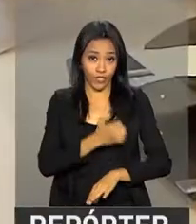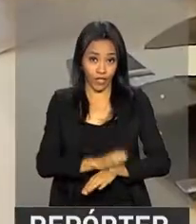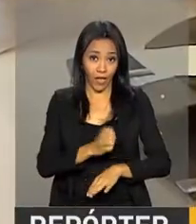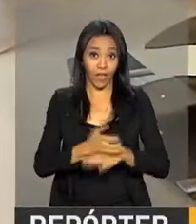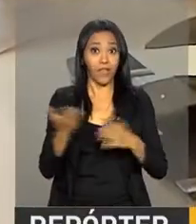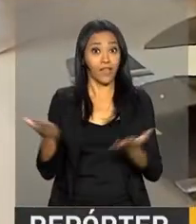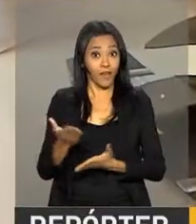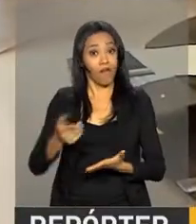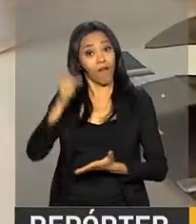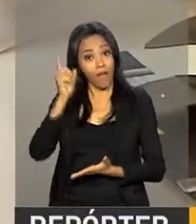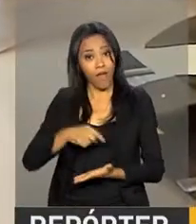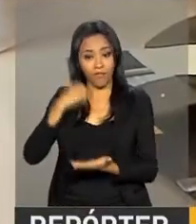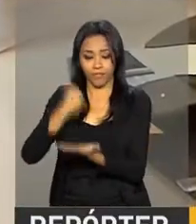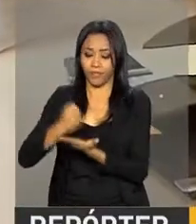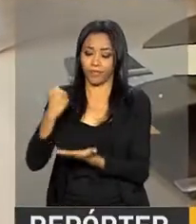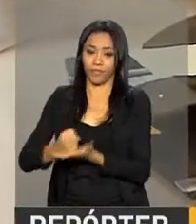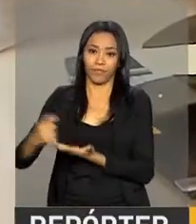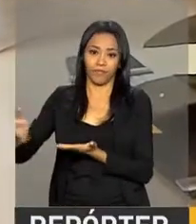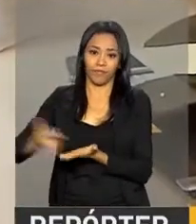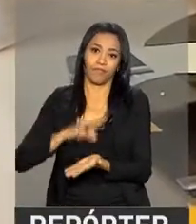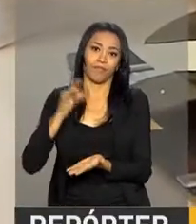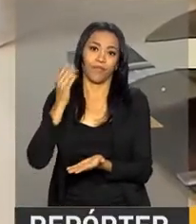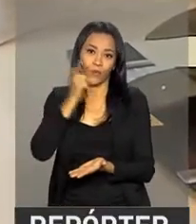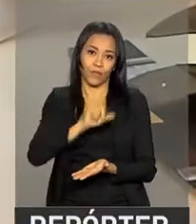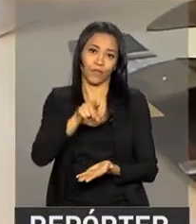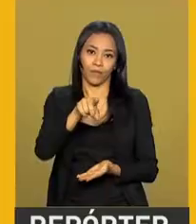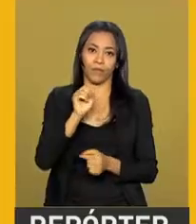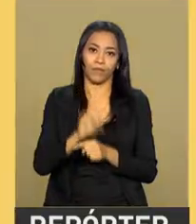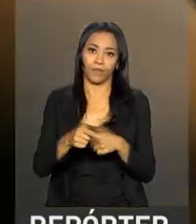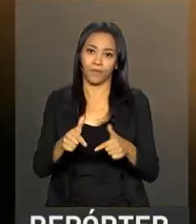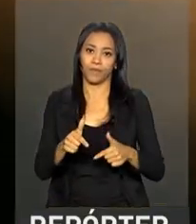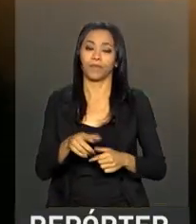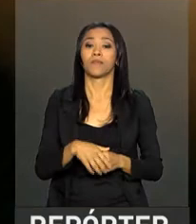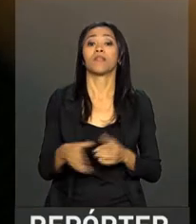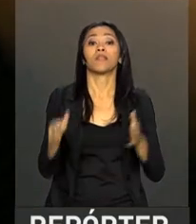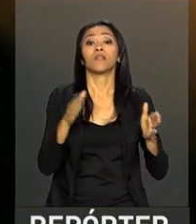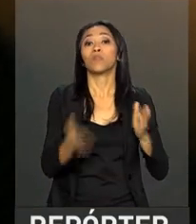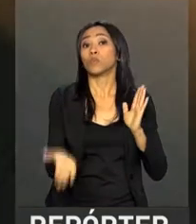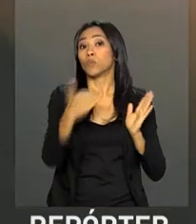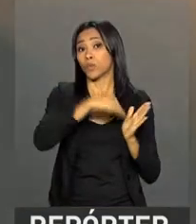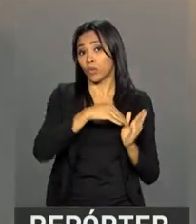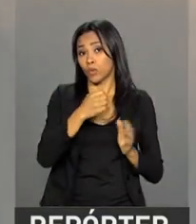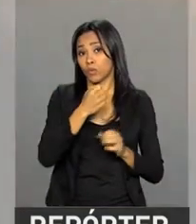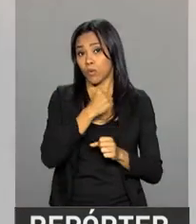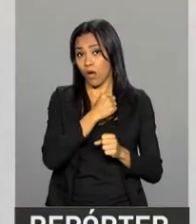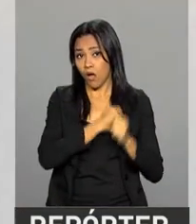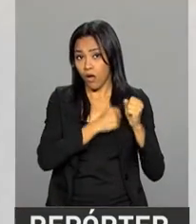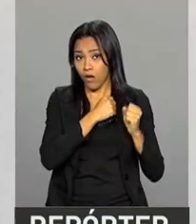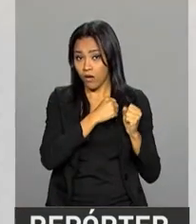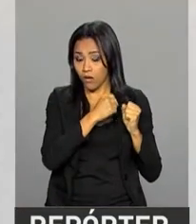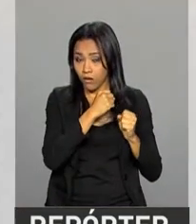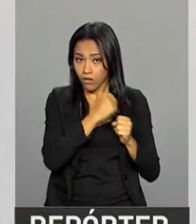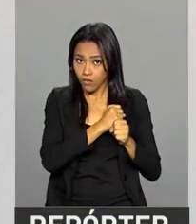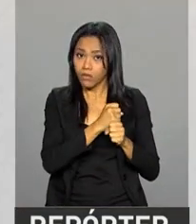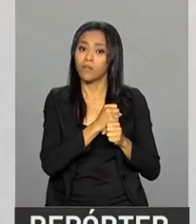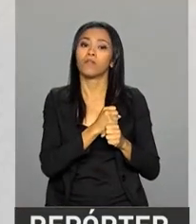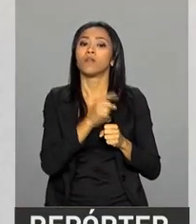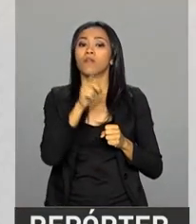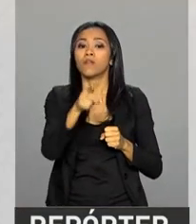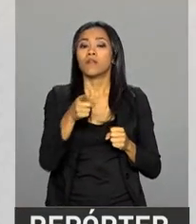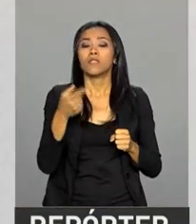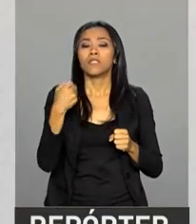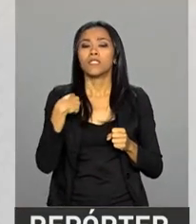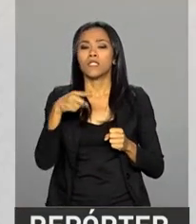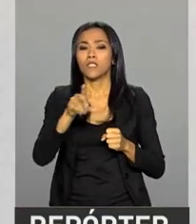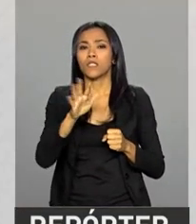reconhecimento do meu trabalho não achei bastante no último ano foram assinados pelo programa de geração de emprego